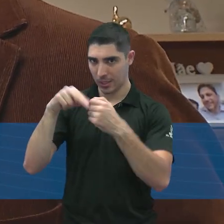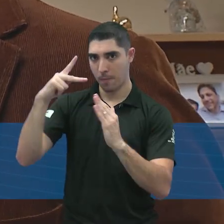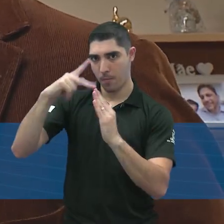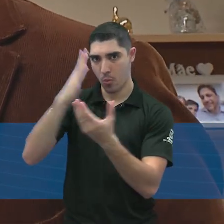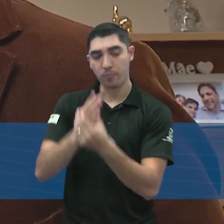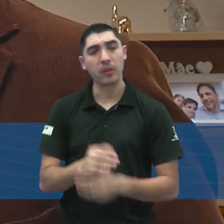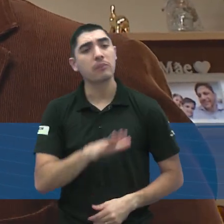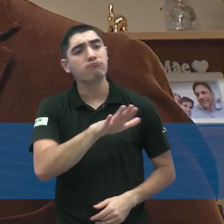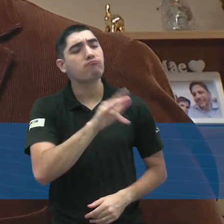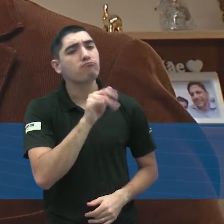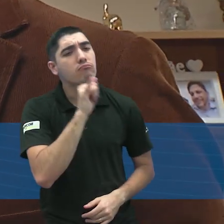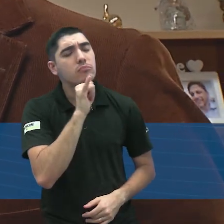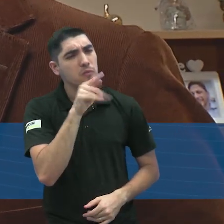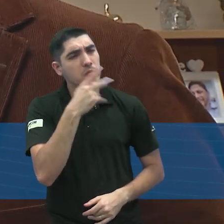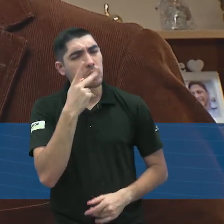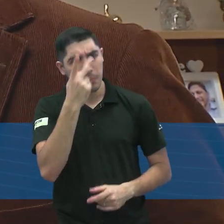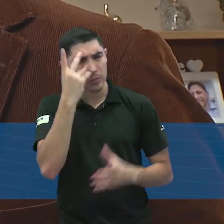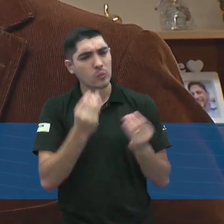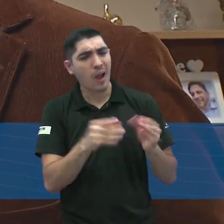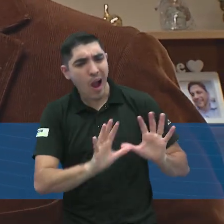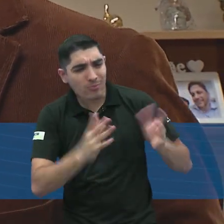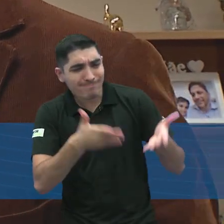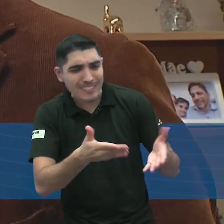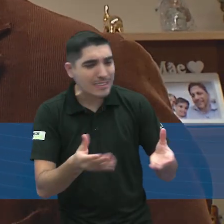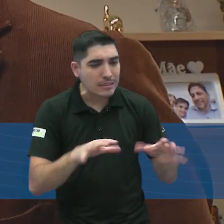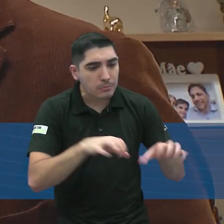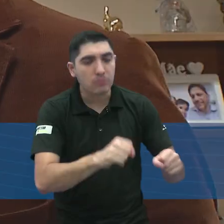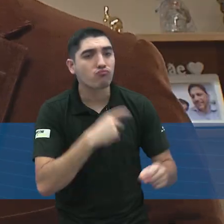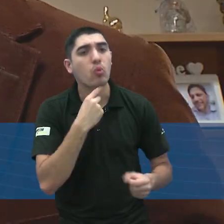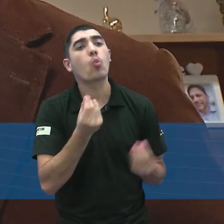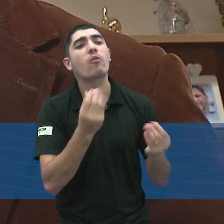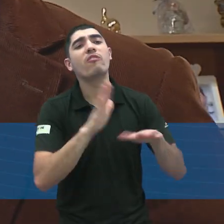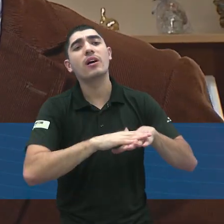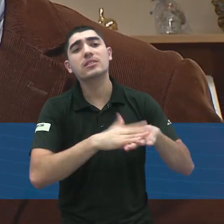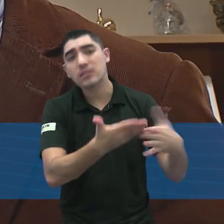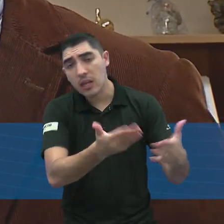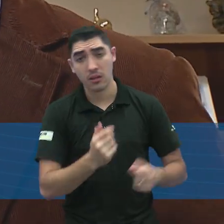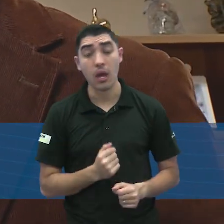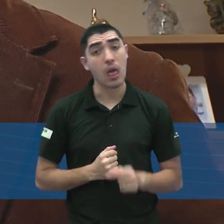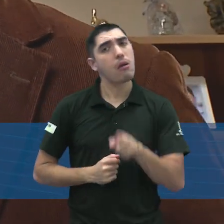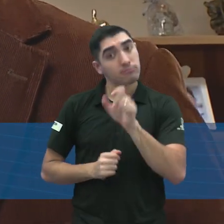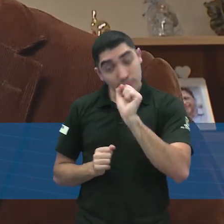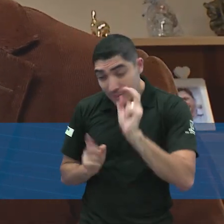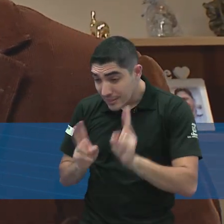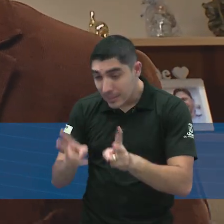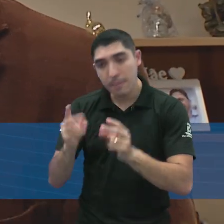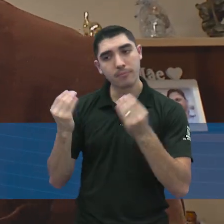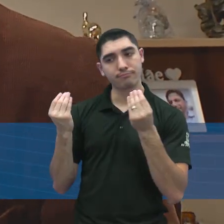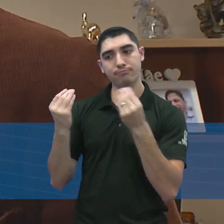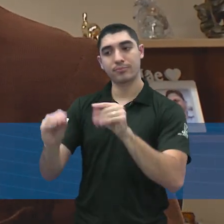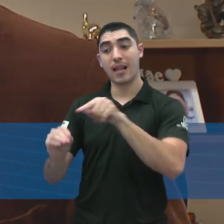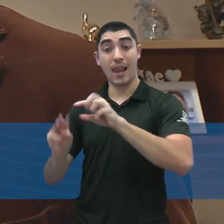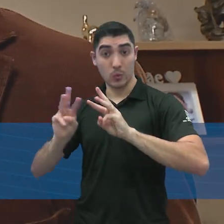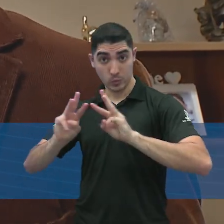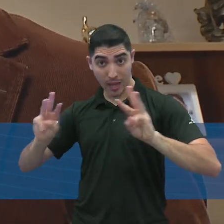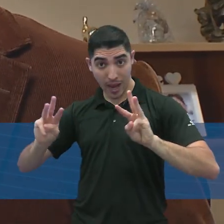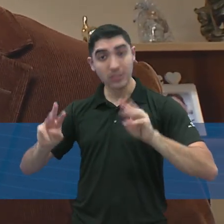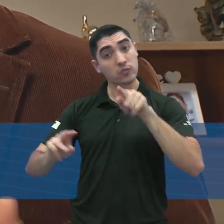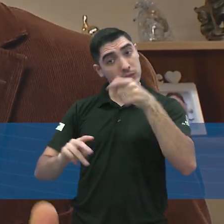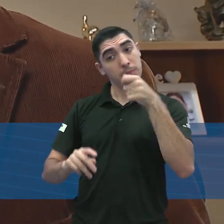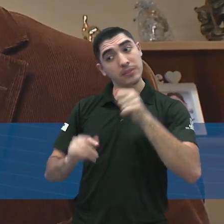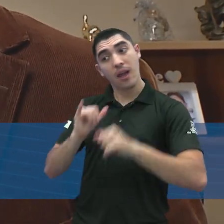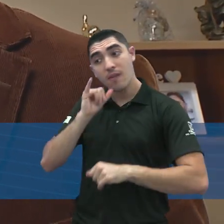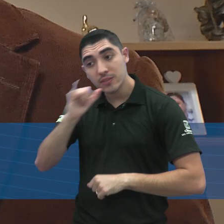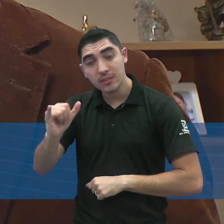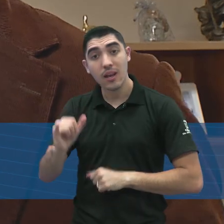acontece bastante. O que o consumidor pode fazer? Da mesma forma, registra na plataforma, sempre deixa o registro. Sempre dê a oportunidade